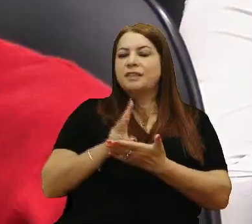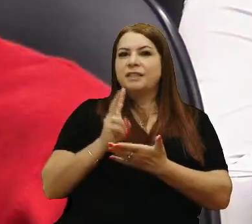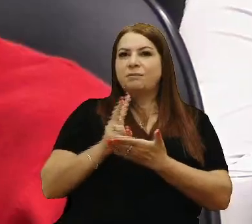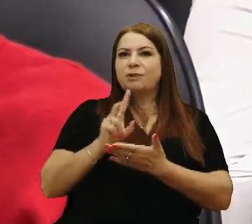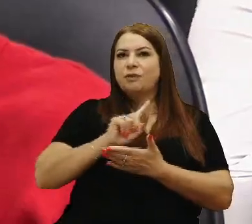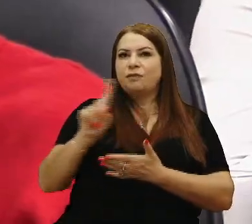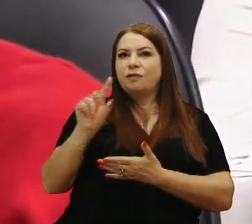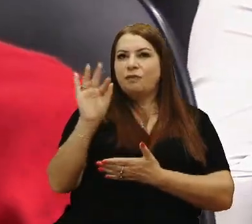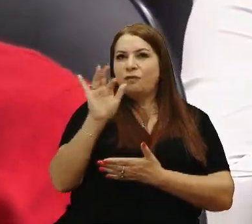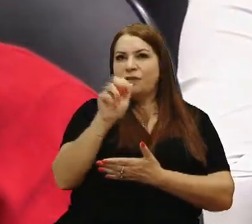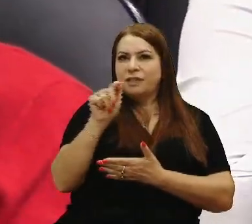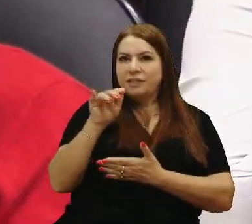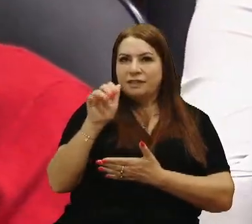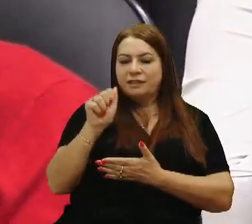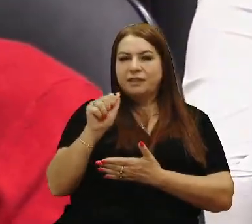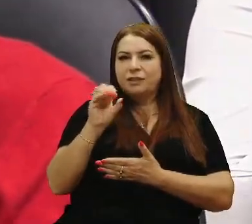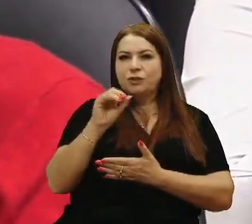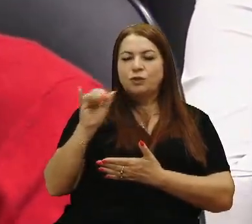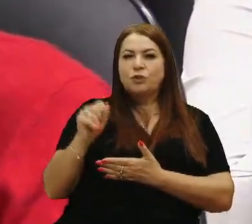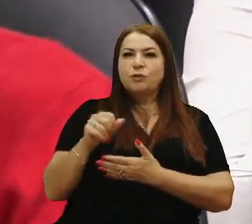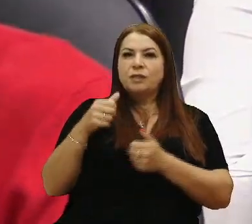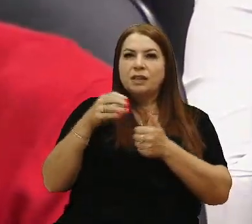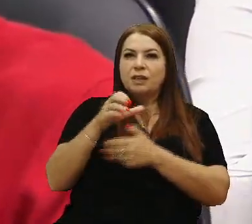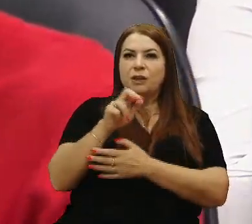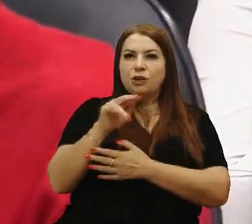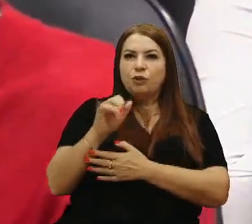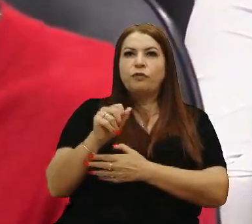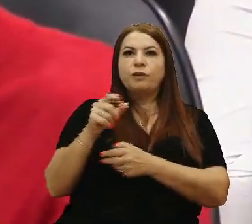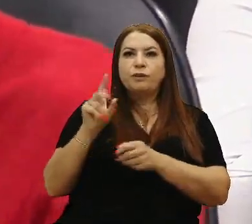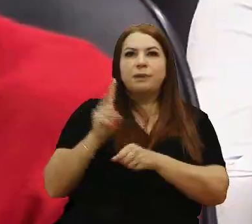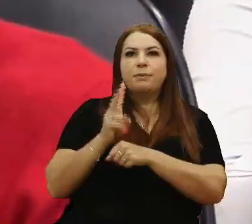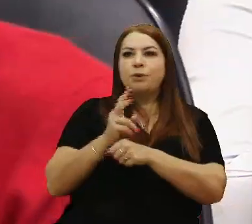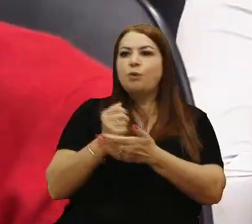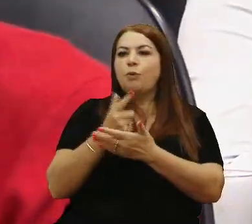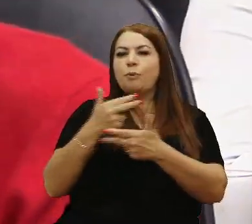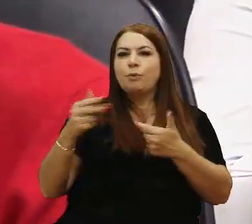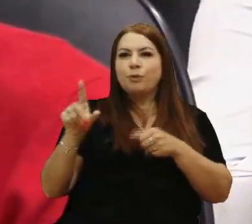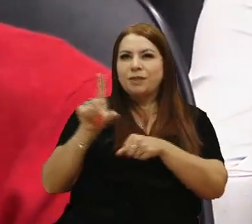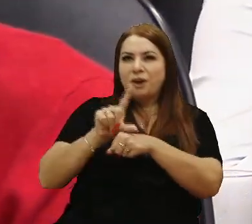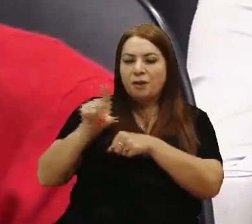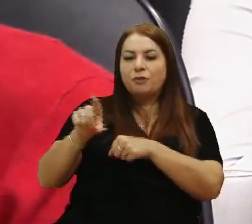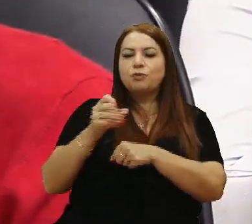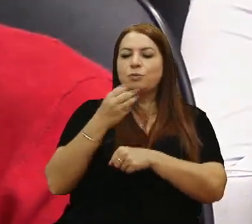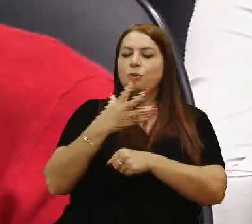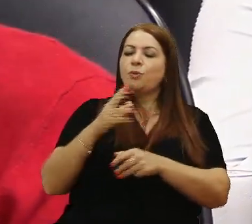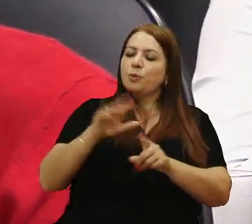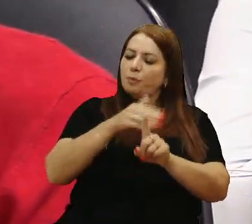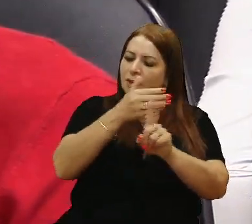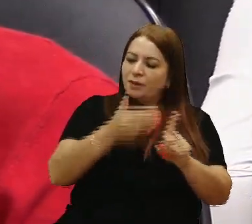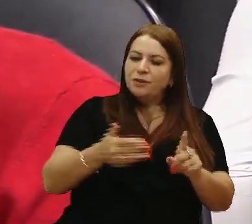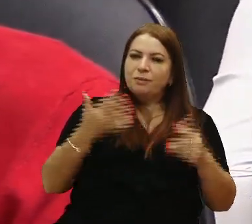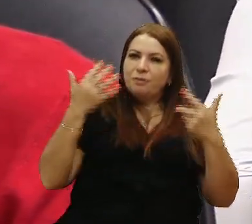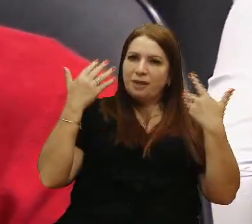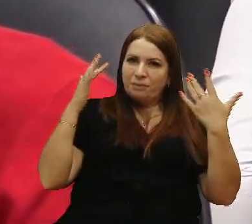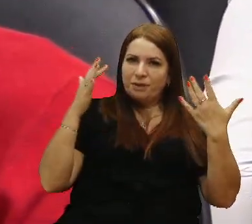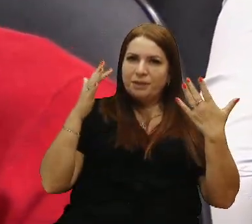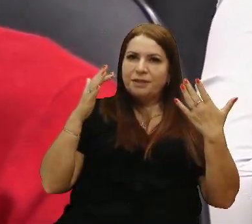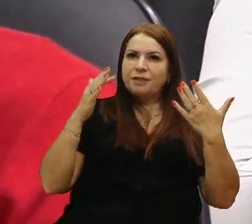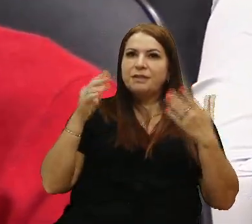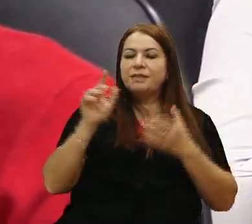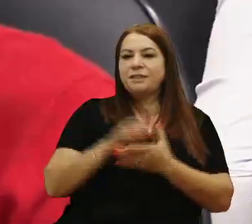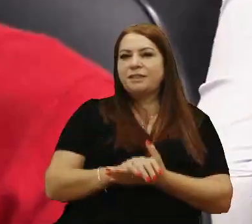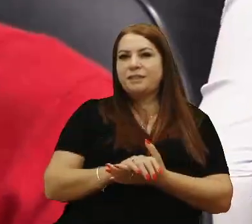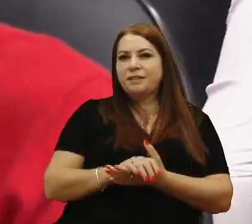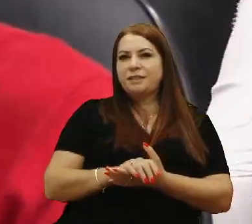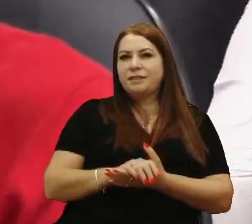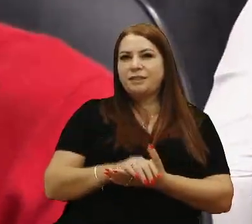que eu vou Fazenda Souza, daqui a pouco eu estou correndo para ir para Criúva, eu passo ali e compro alguma coisa sempre. Então, muito boa essa homenagem. Parabéns, Sandro, por ter